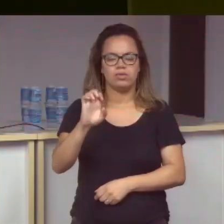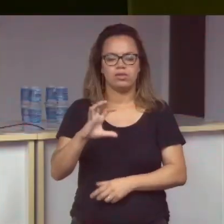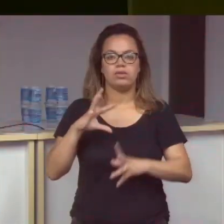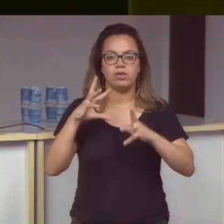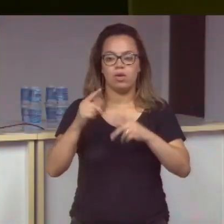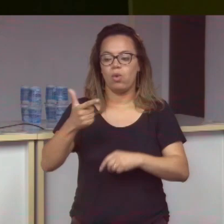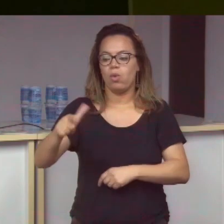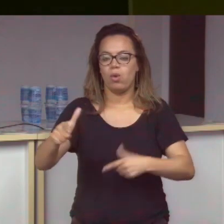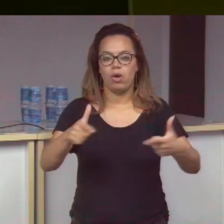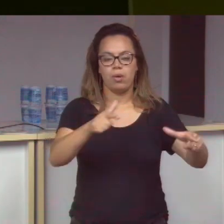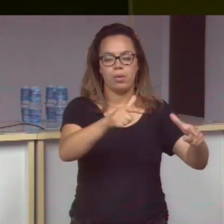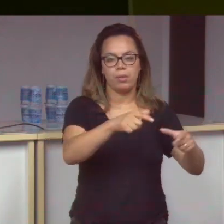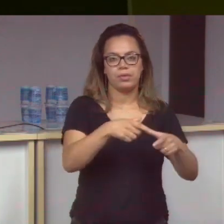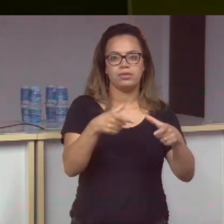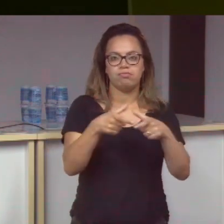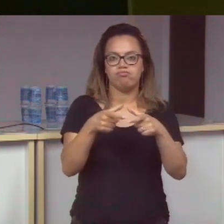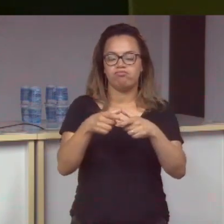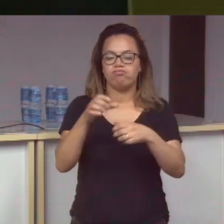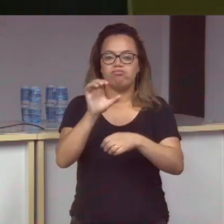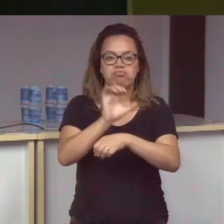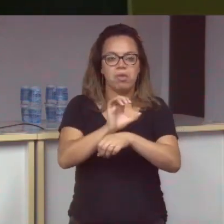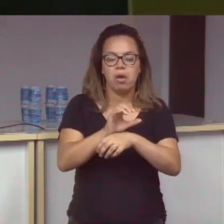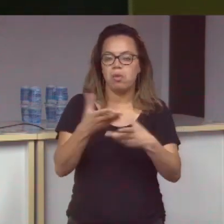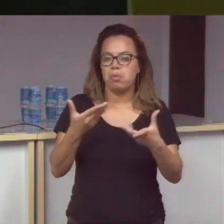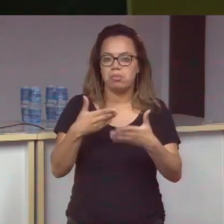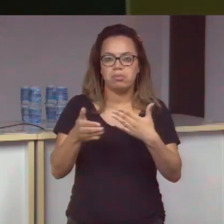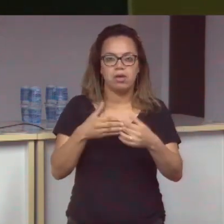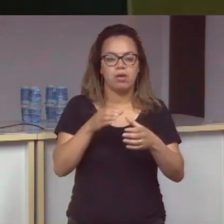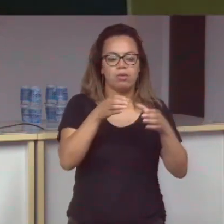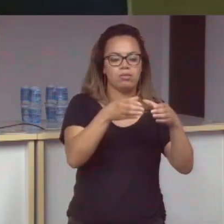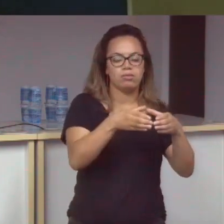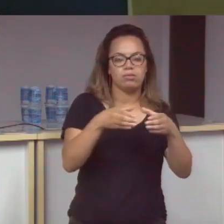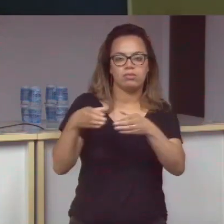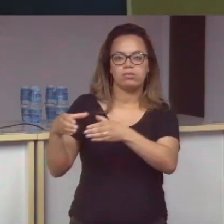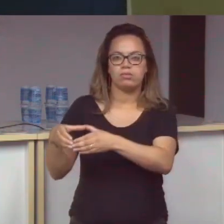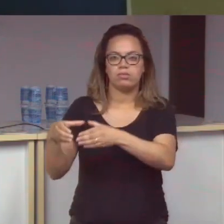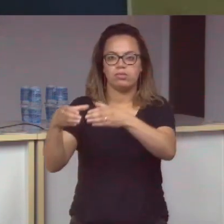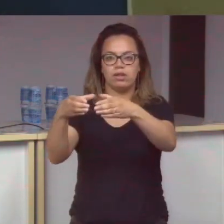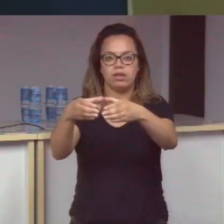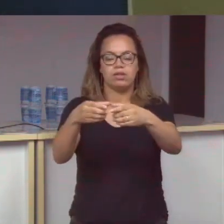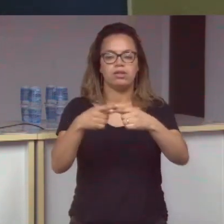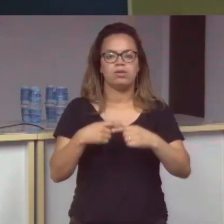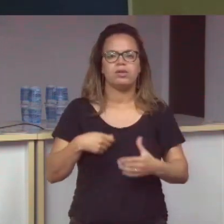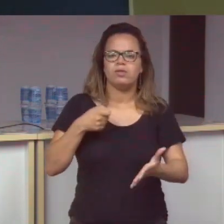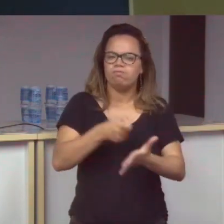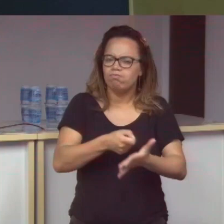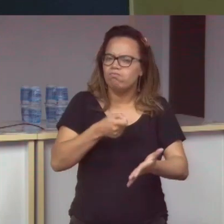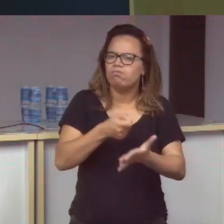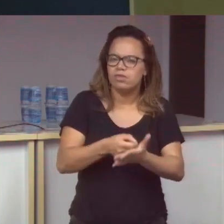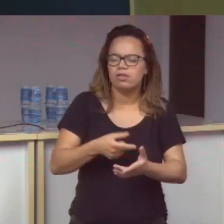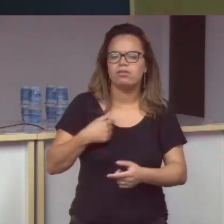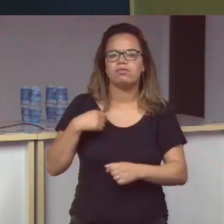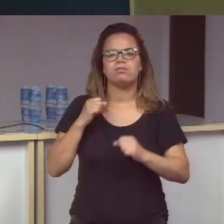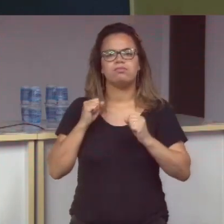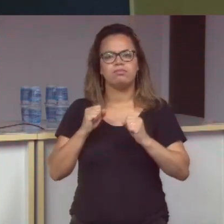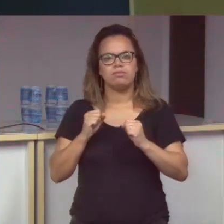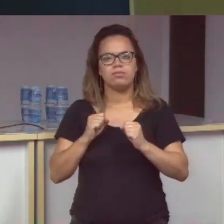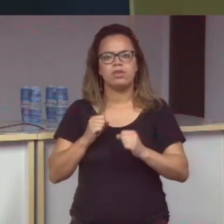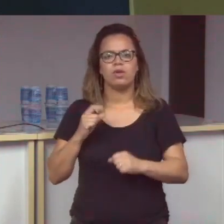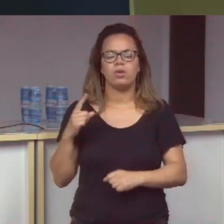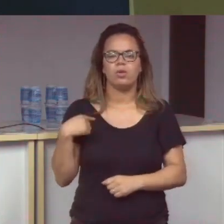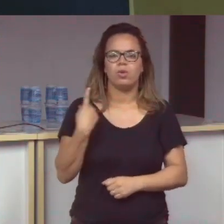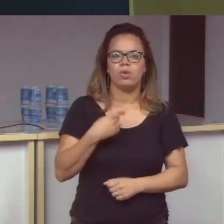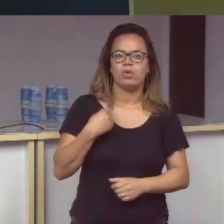foram em algum estado de alguma das regiões, e eu defendia e falava, olha, os